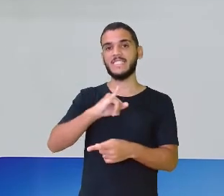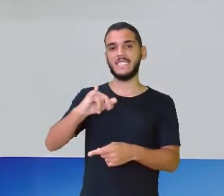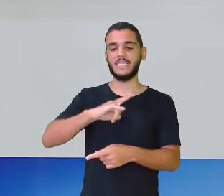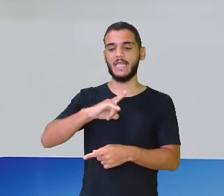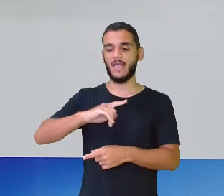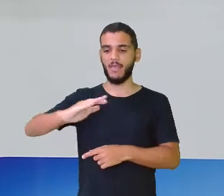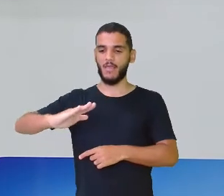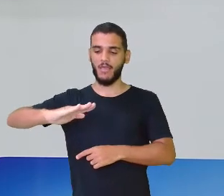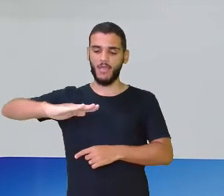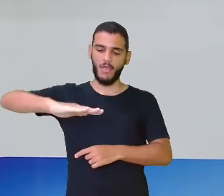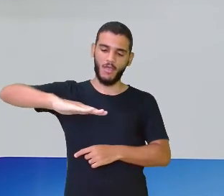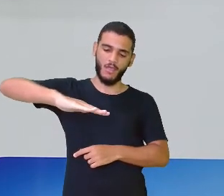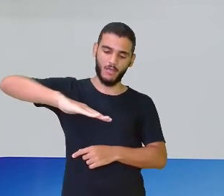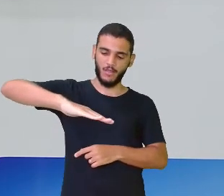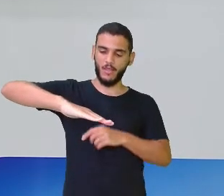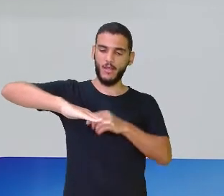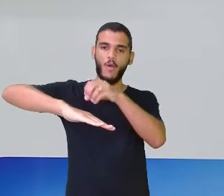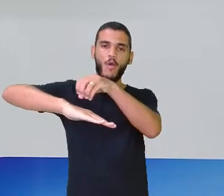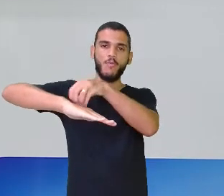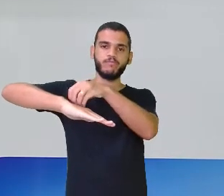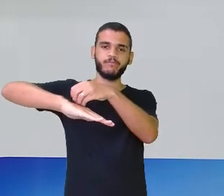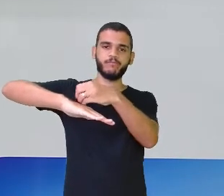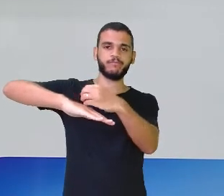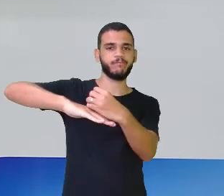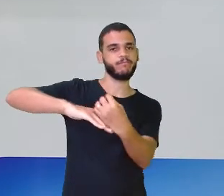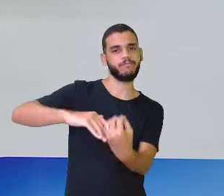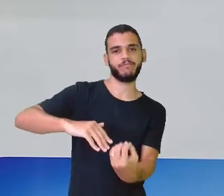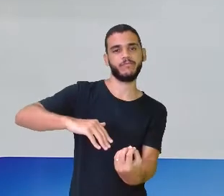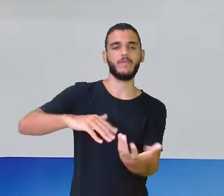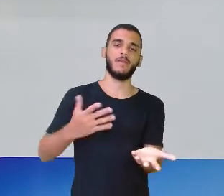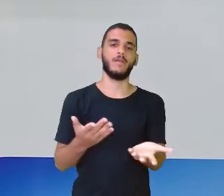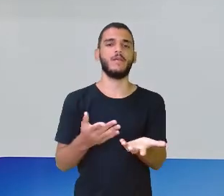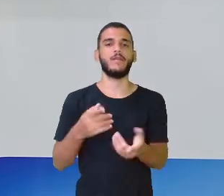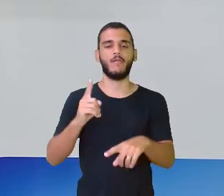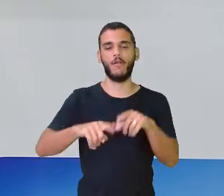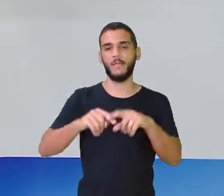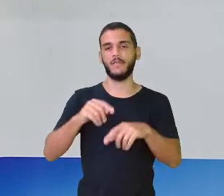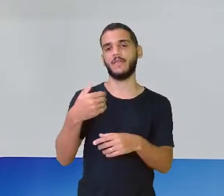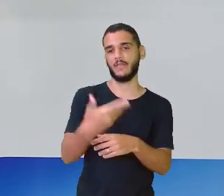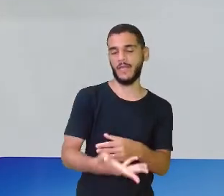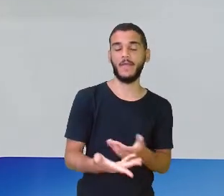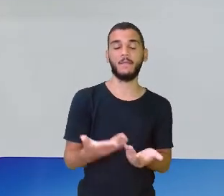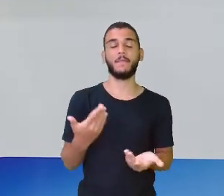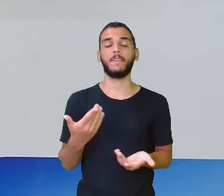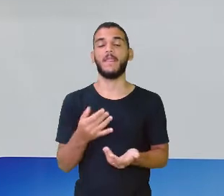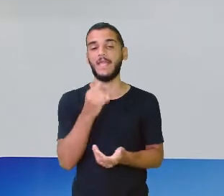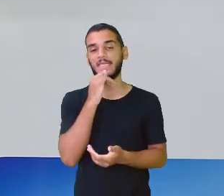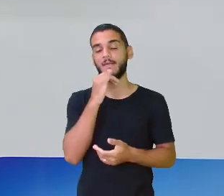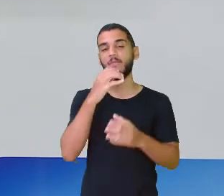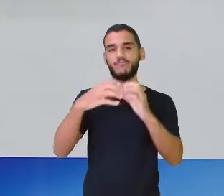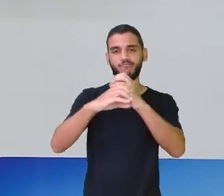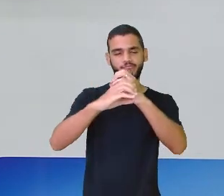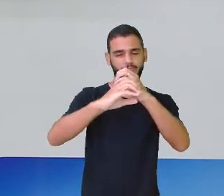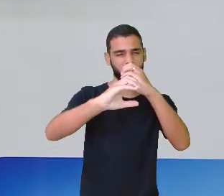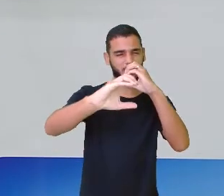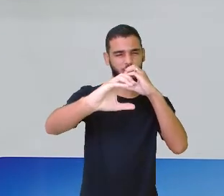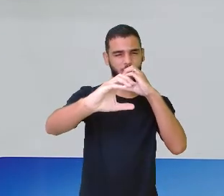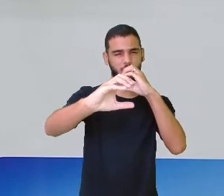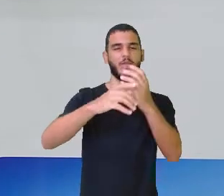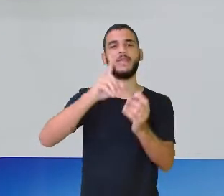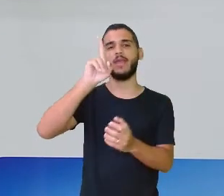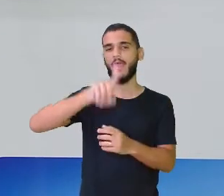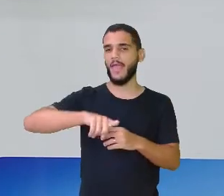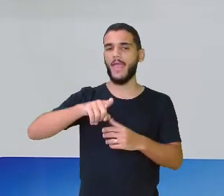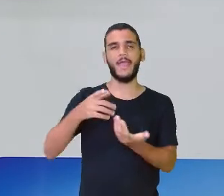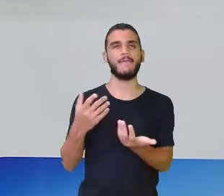meu objeto ele cai. Isso na engenharia faz toda a diferença, tá? Nas construções faz toda a